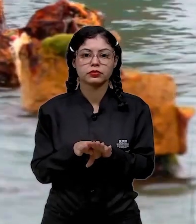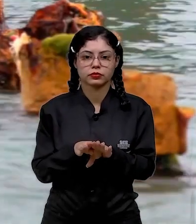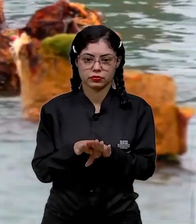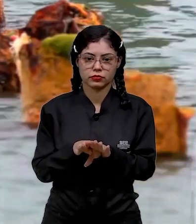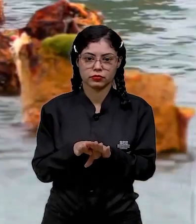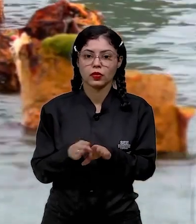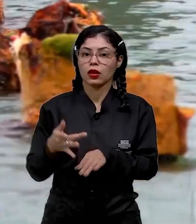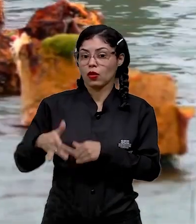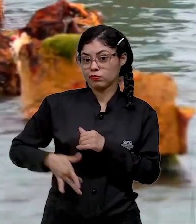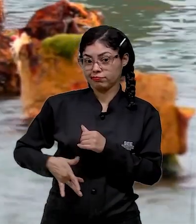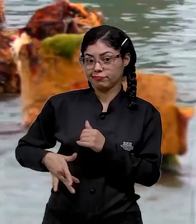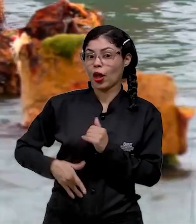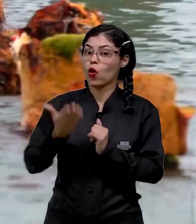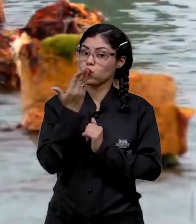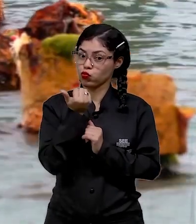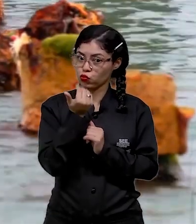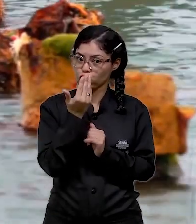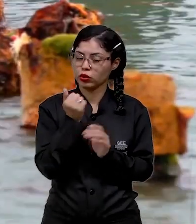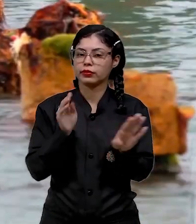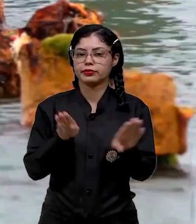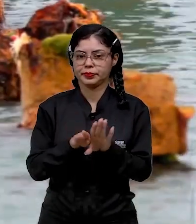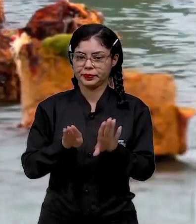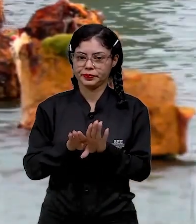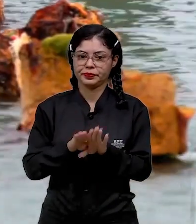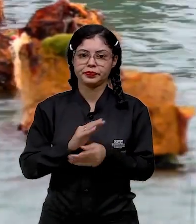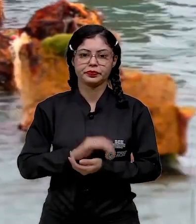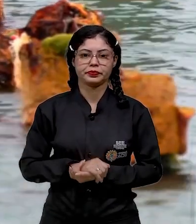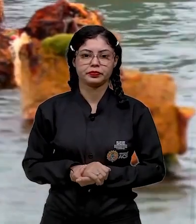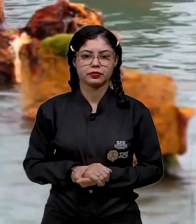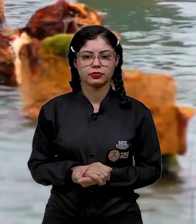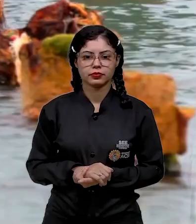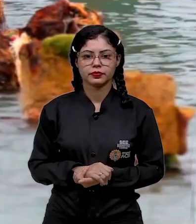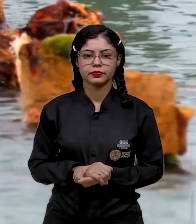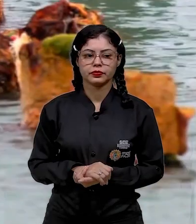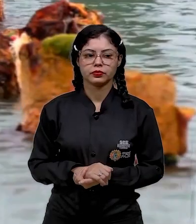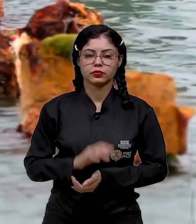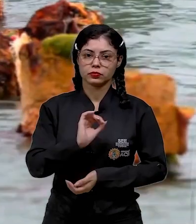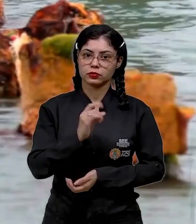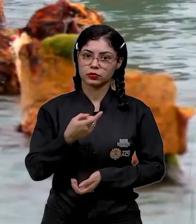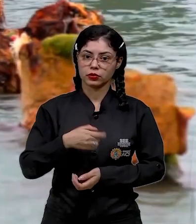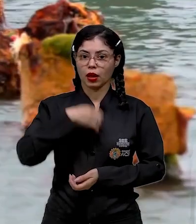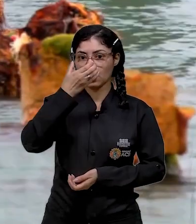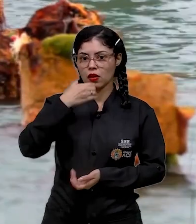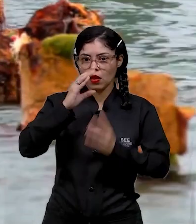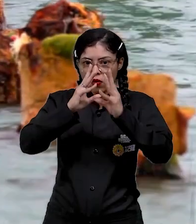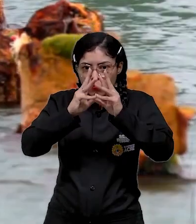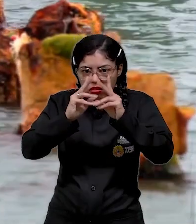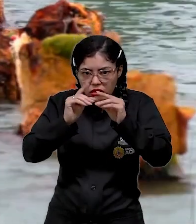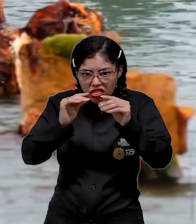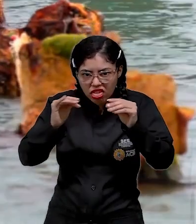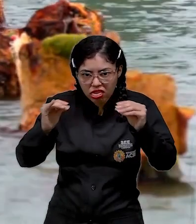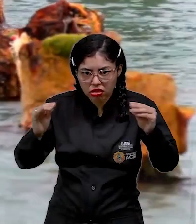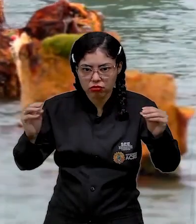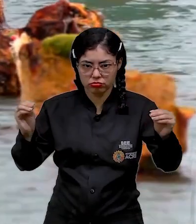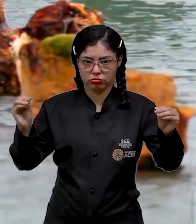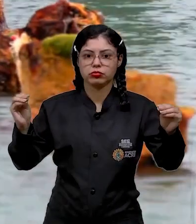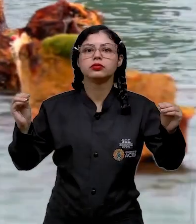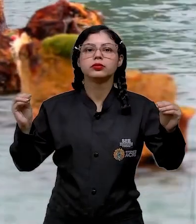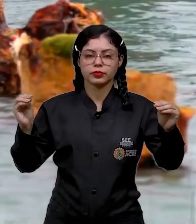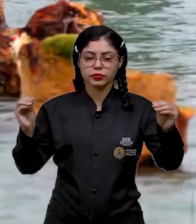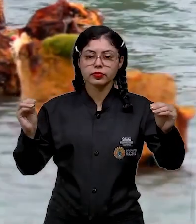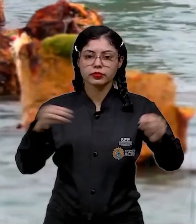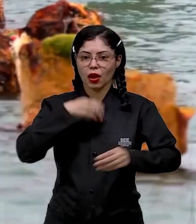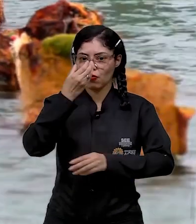nossos alimentos, né? Quando a gente come alguma coisa. Além da oxidação das frutas, né? Então, alguém já viu aí acontecendo o